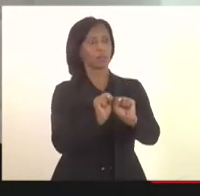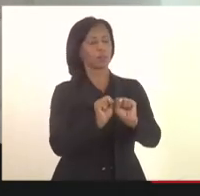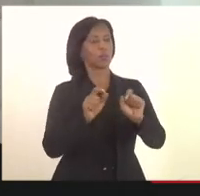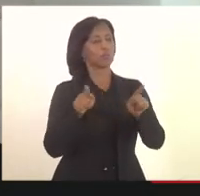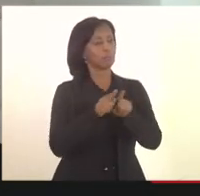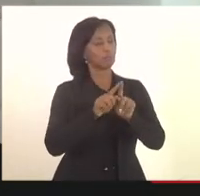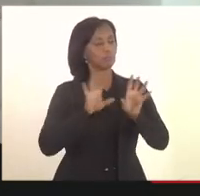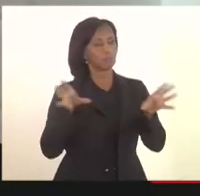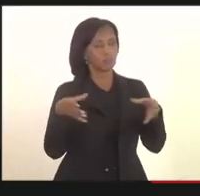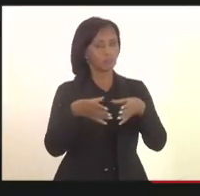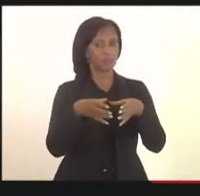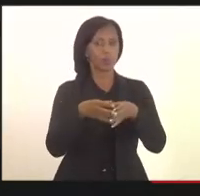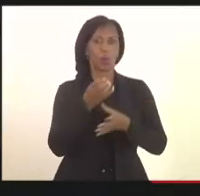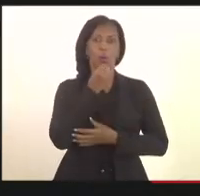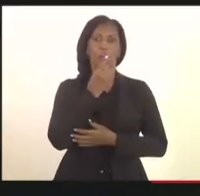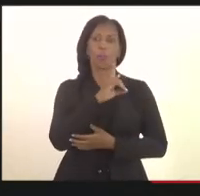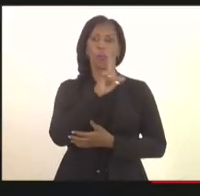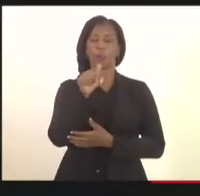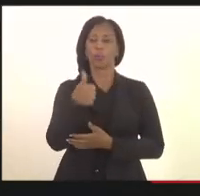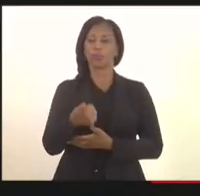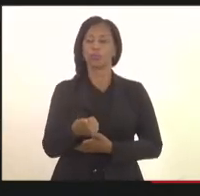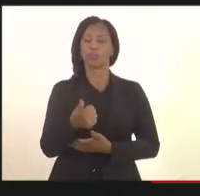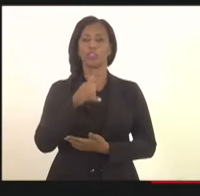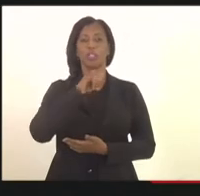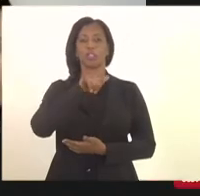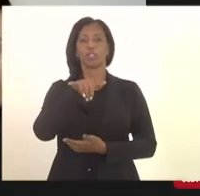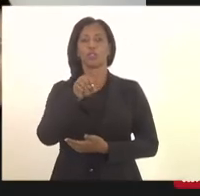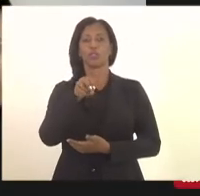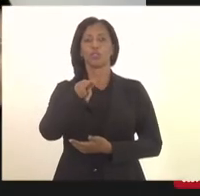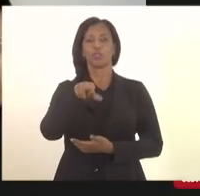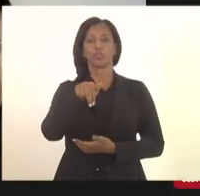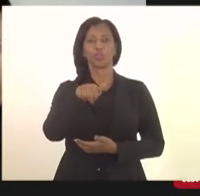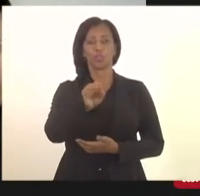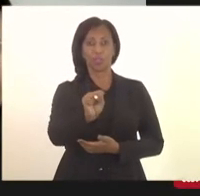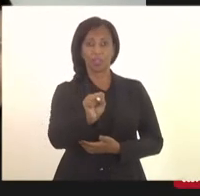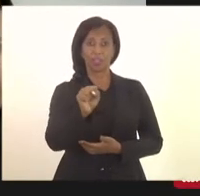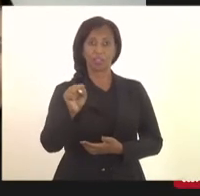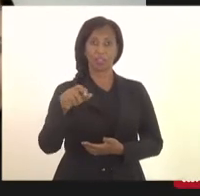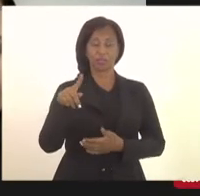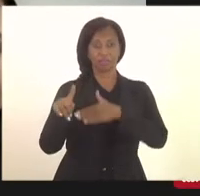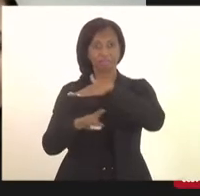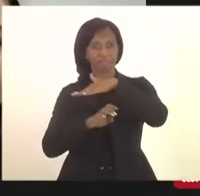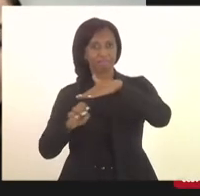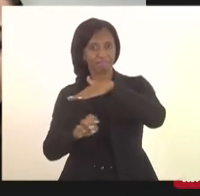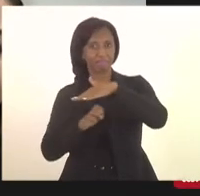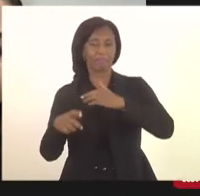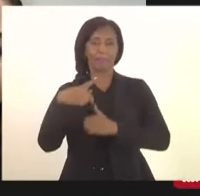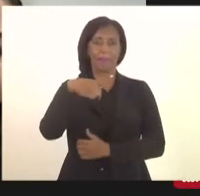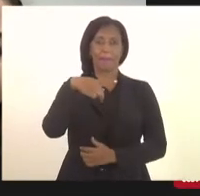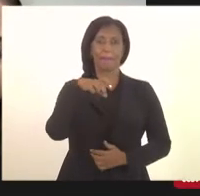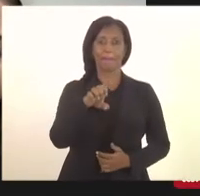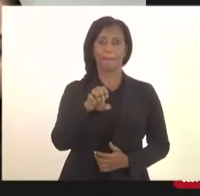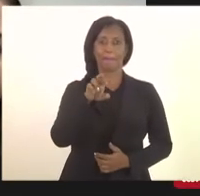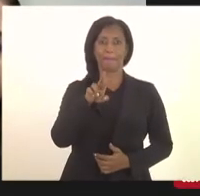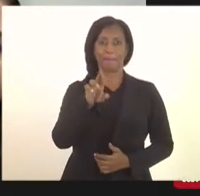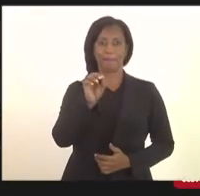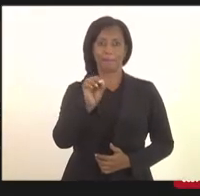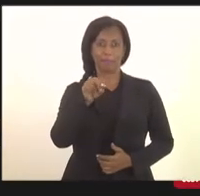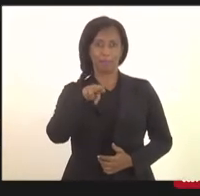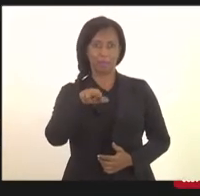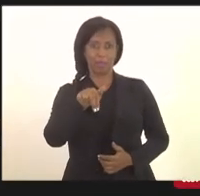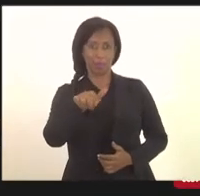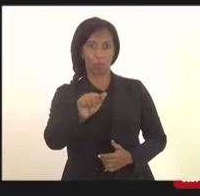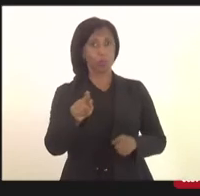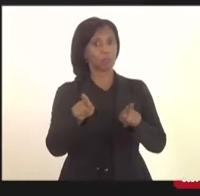comissão. Bom dia ao colega Jonas, da Petronas, e aos colegas da Petrobras, se aqui estiverem